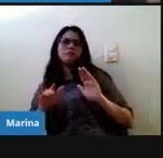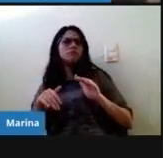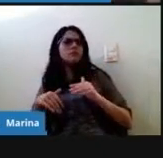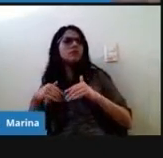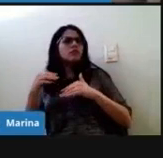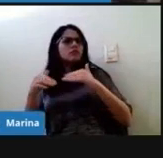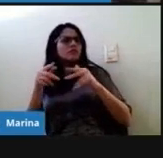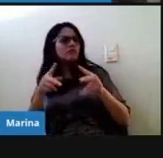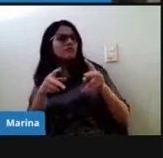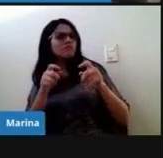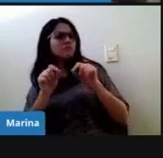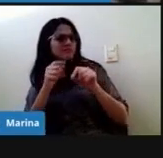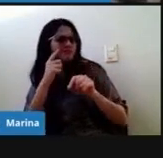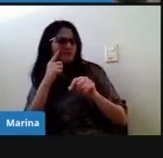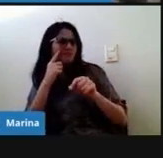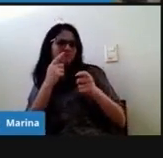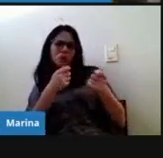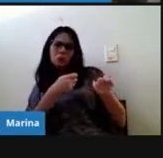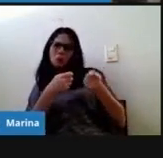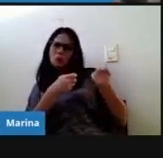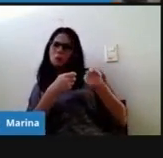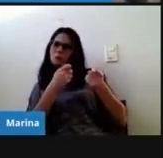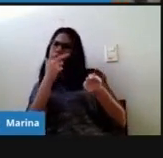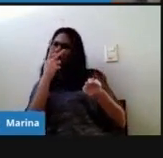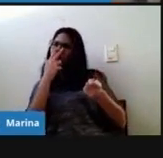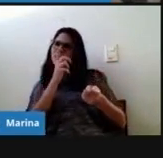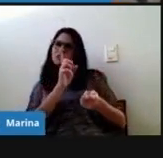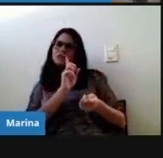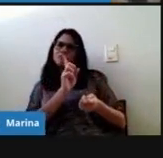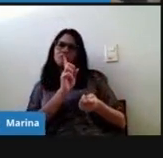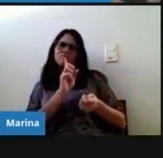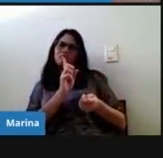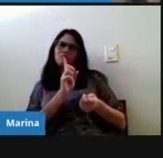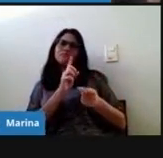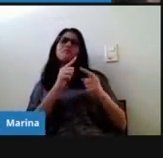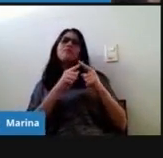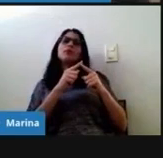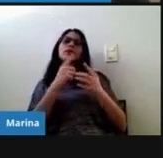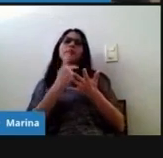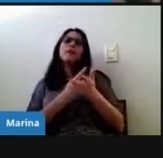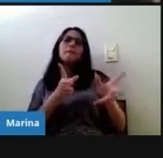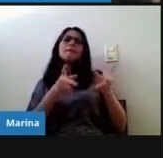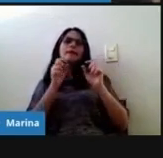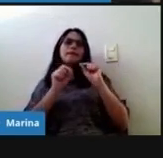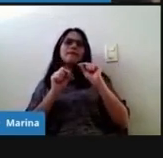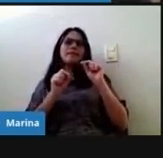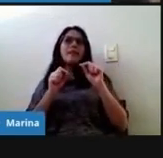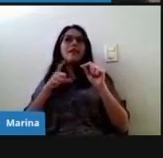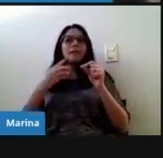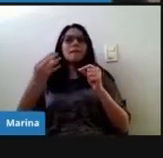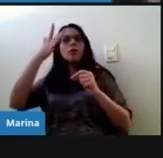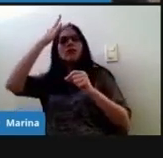situação controlada não refletia muito bem, porque nós tínhamos um alto índice de subregistros de doenças